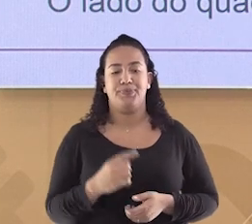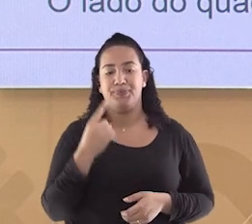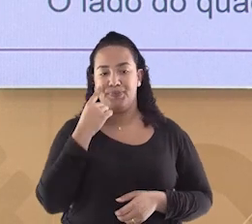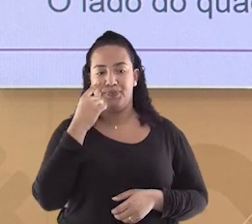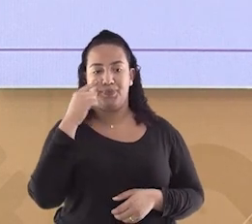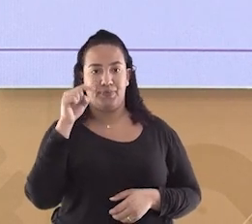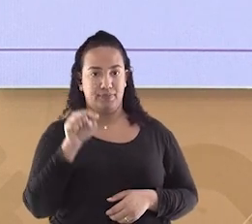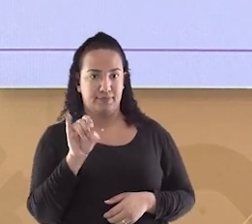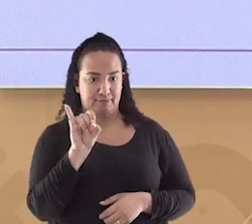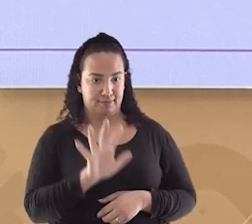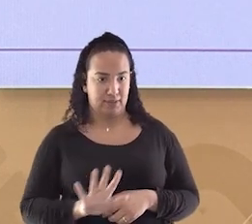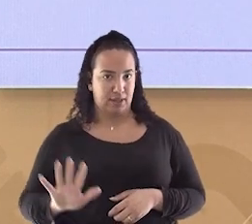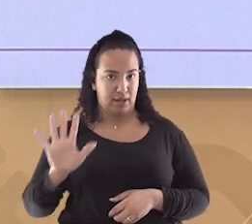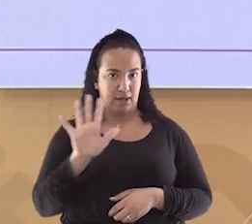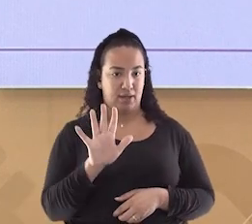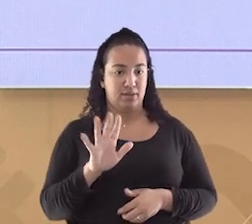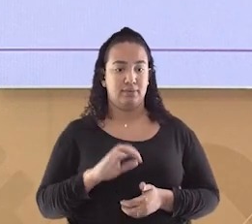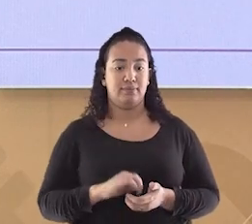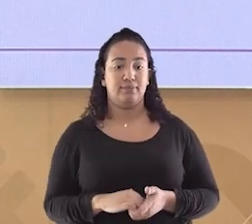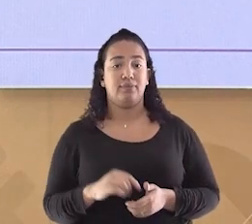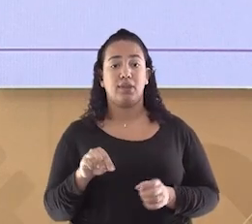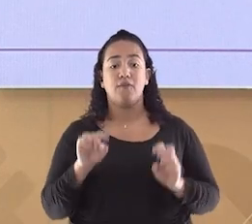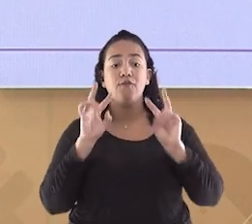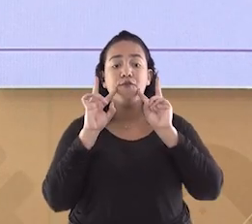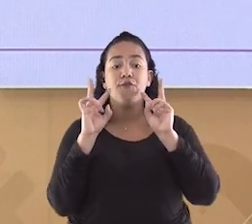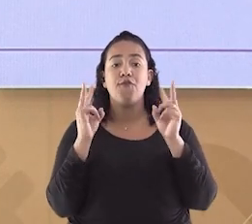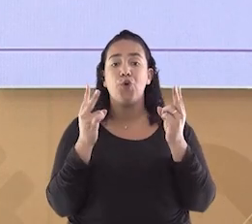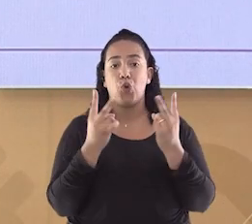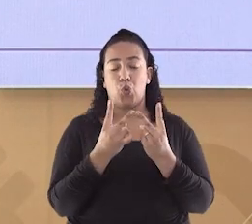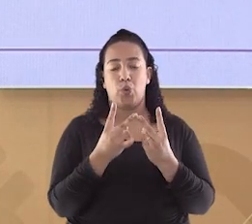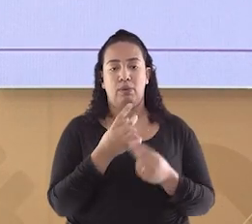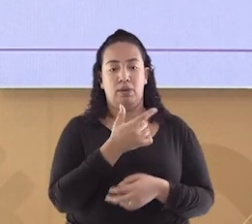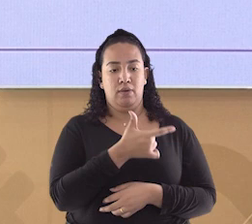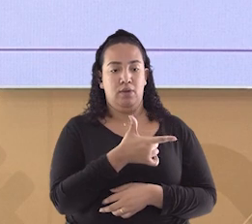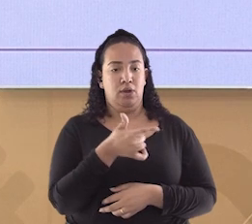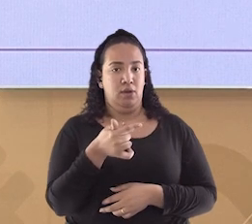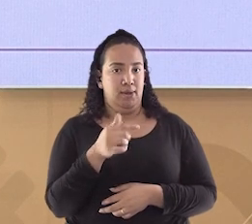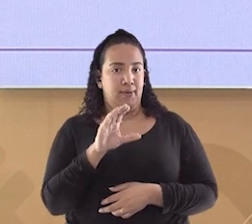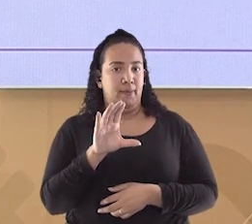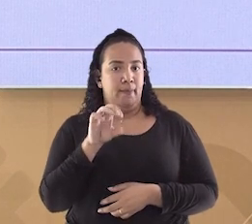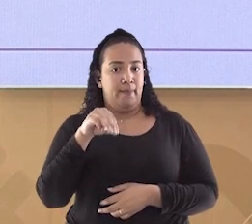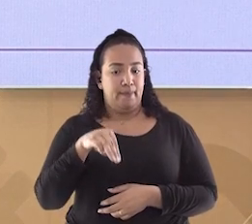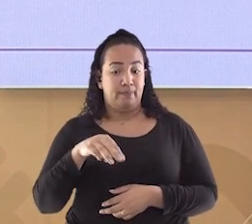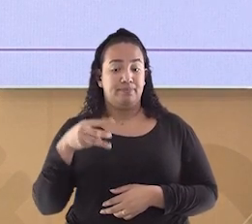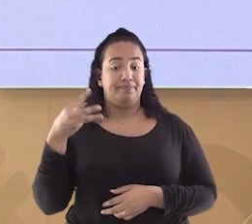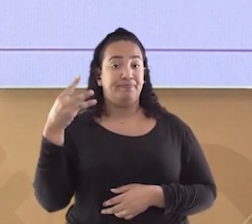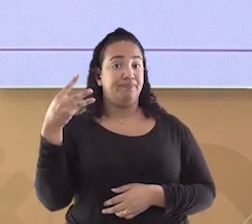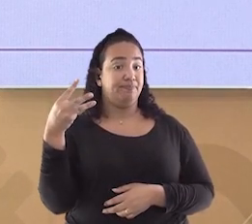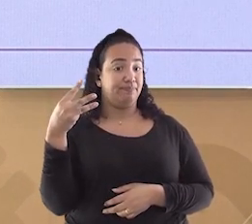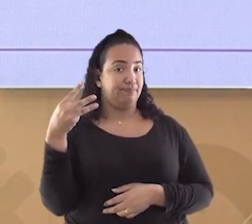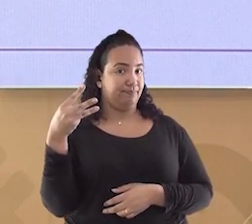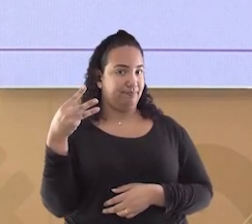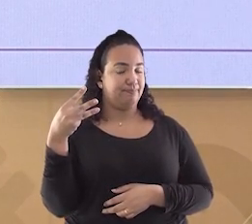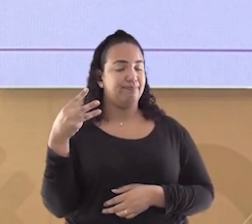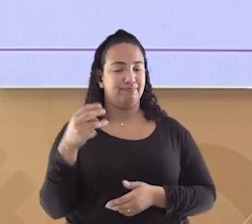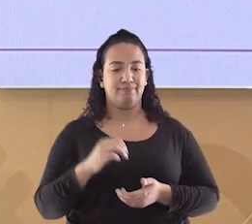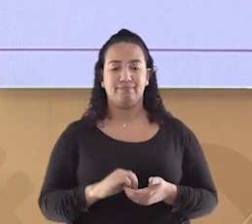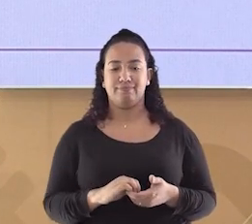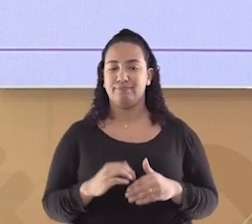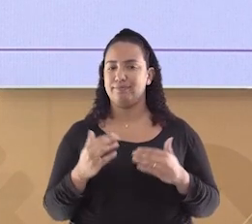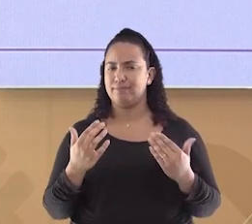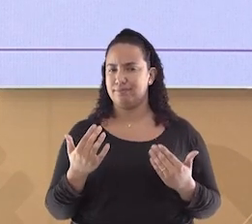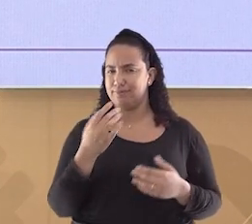2? Observe esse cubo. Temos que o seu volume é igual a 27